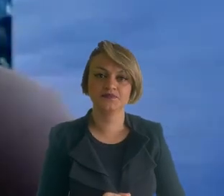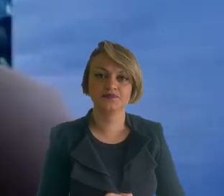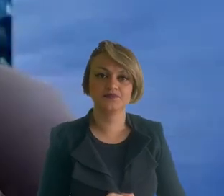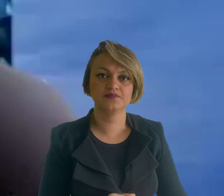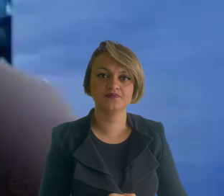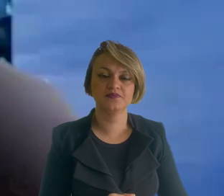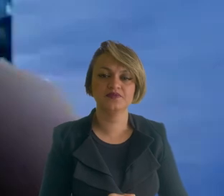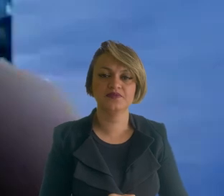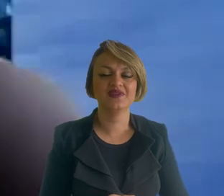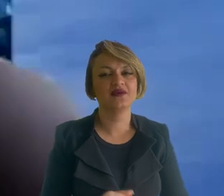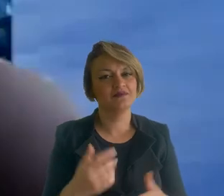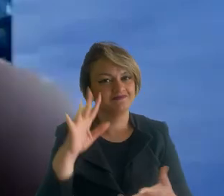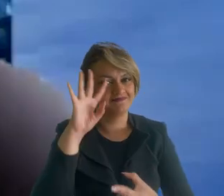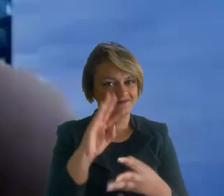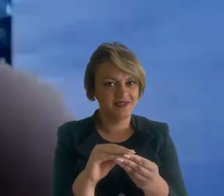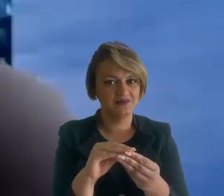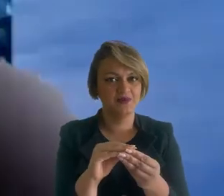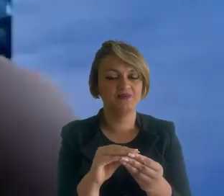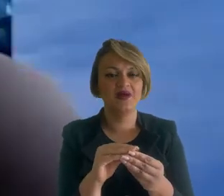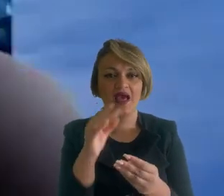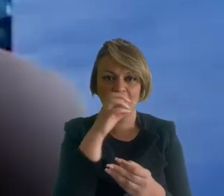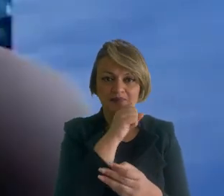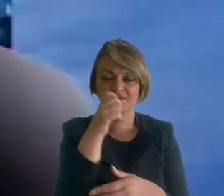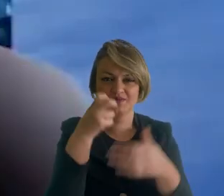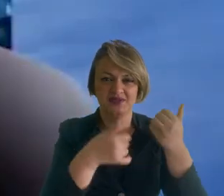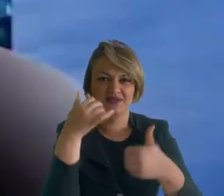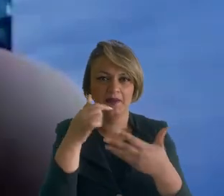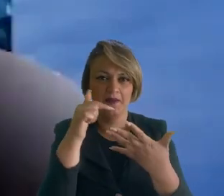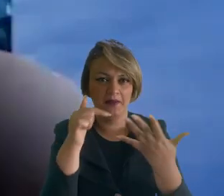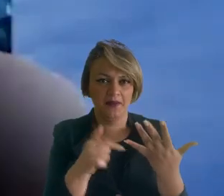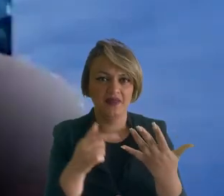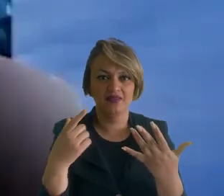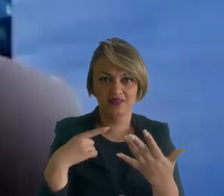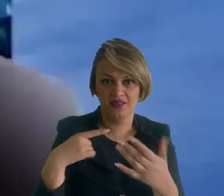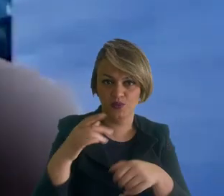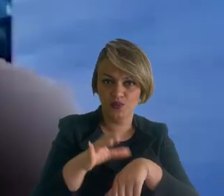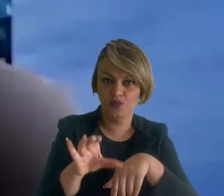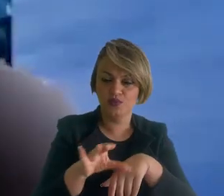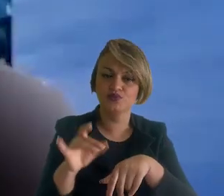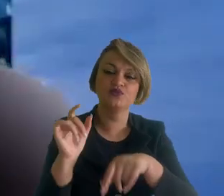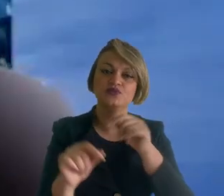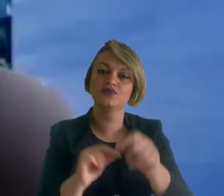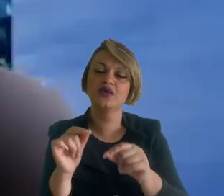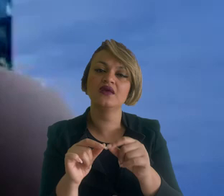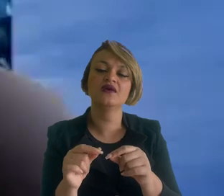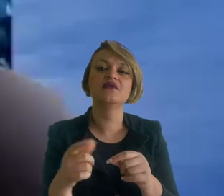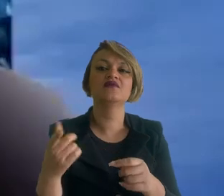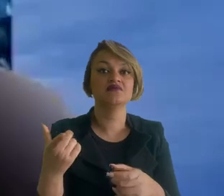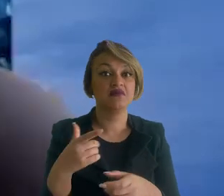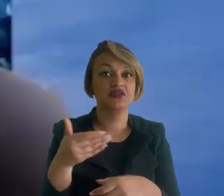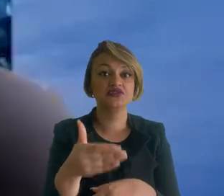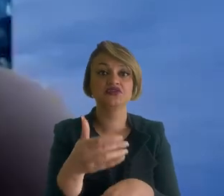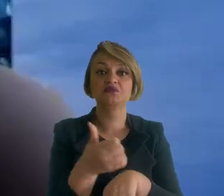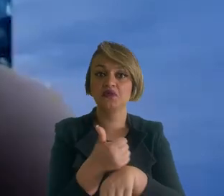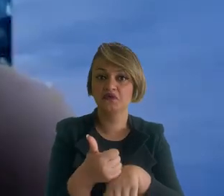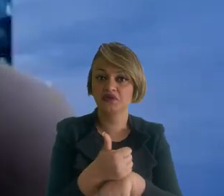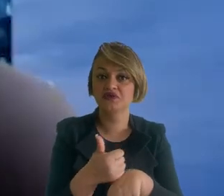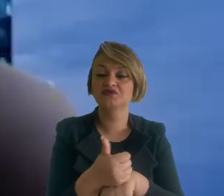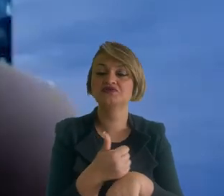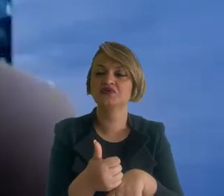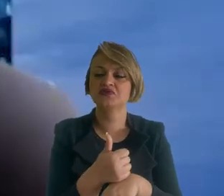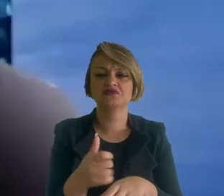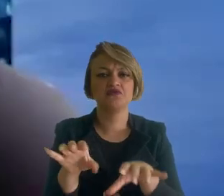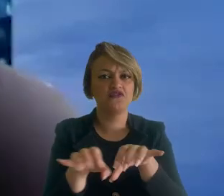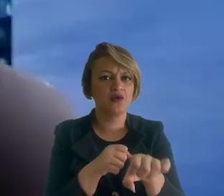como se pode ver dessa rápida apresentação do curso nós temos profissionais conformações